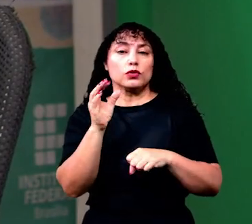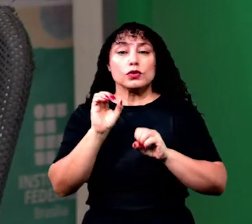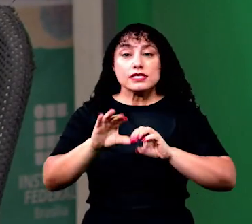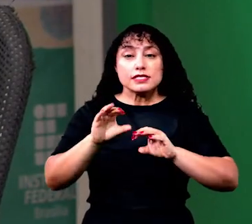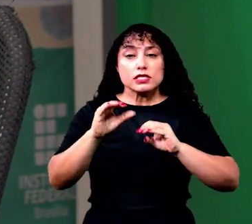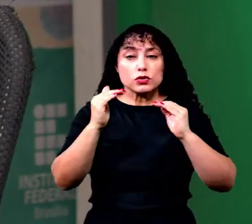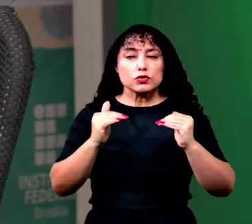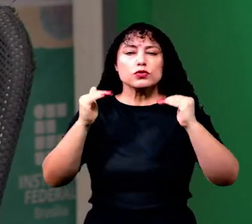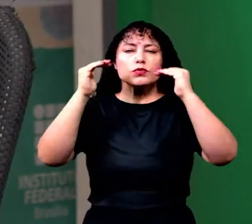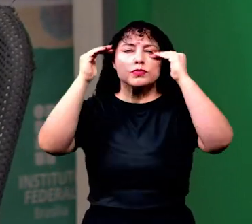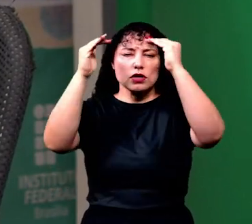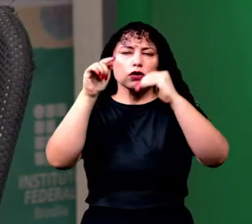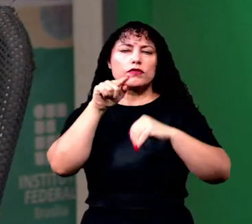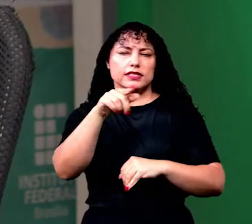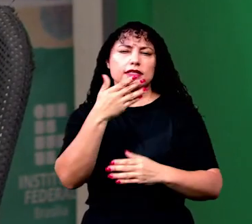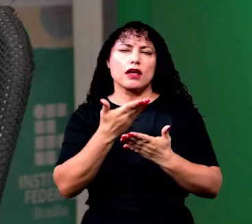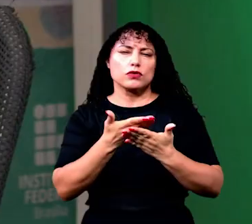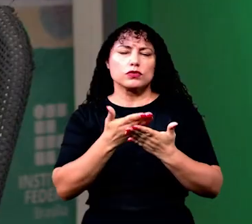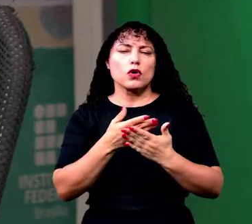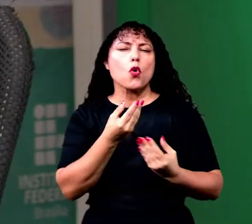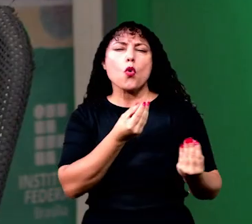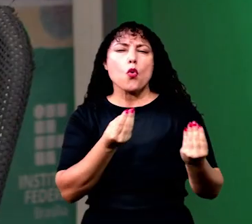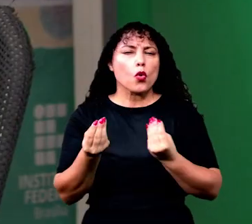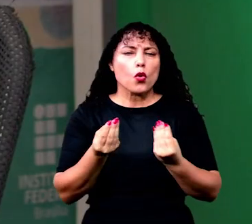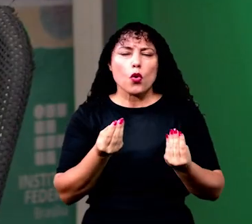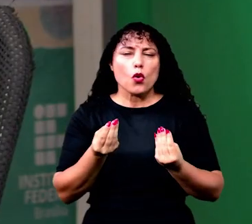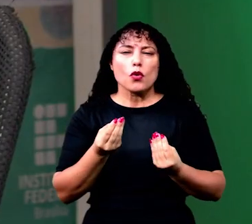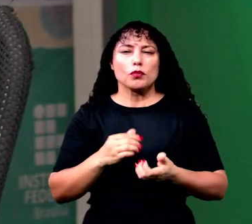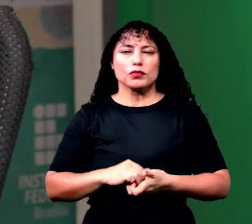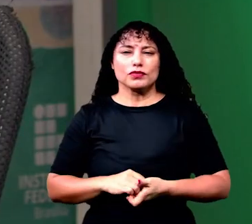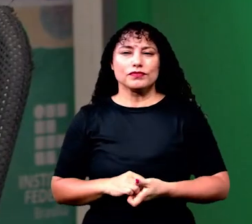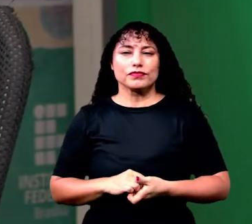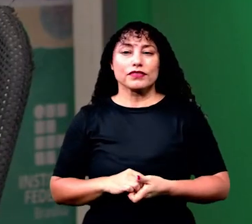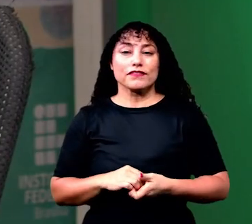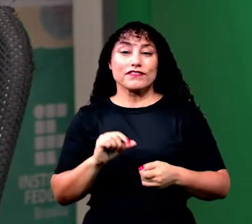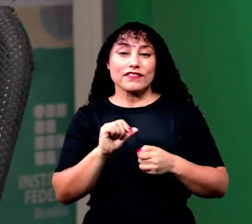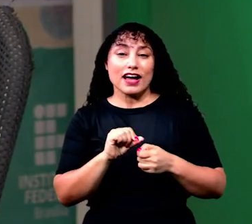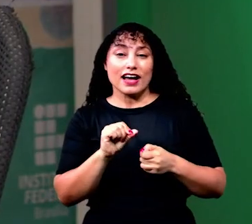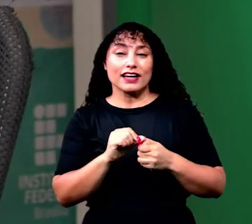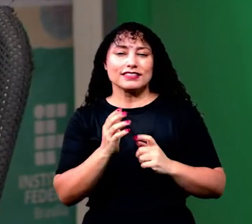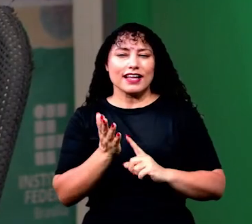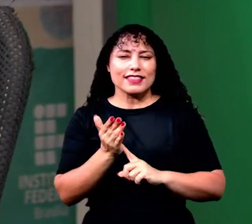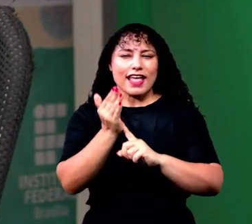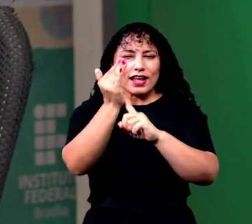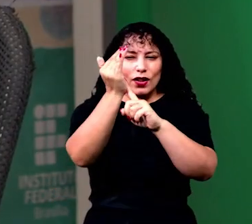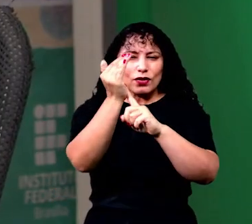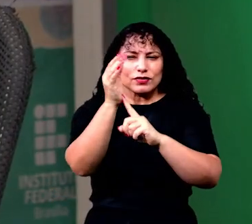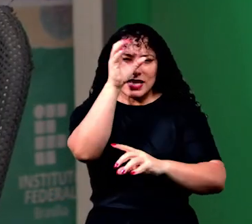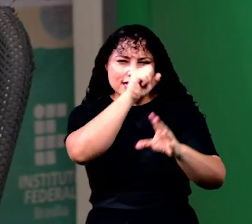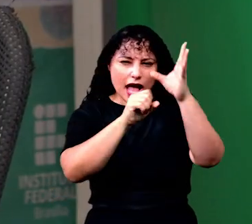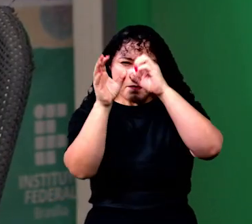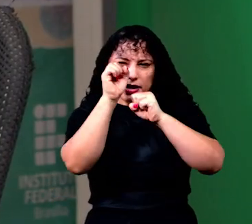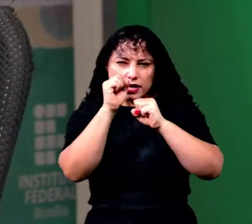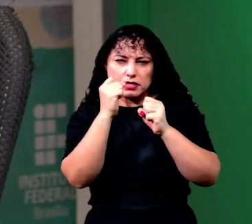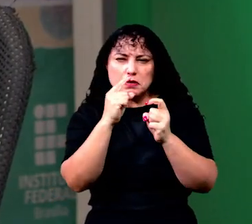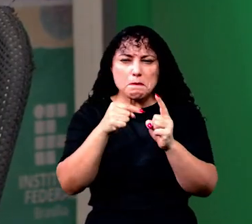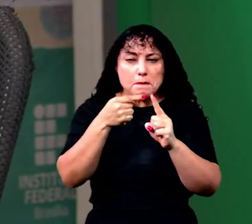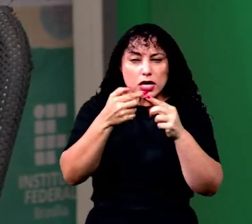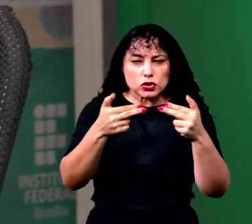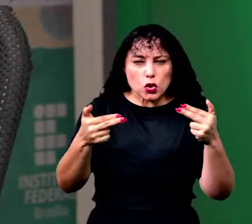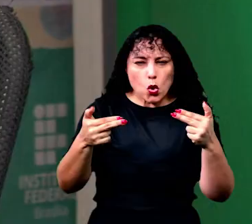você está fazendo, como que vocês fazem a questão tecnológica? Vocês aprendem mais coisas